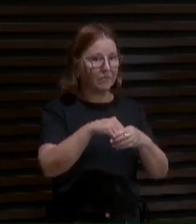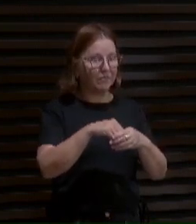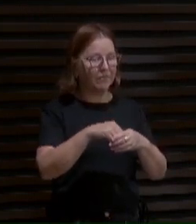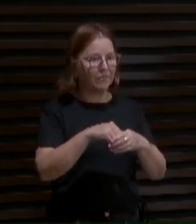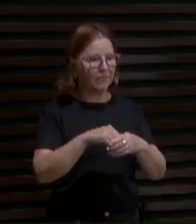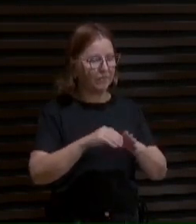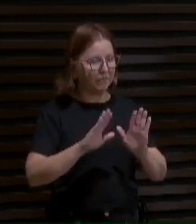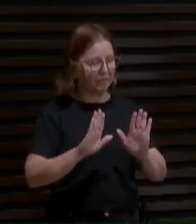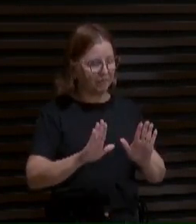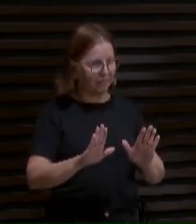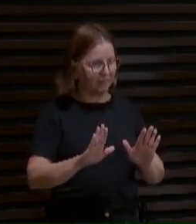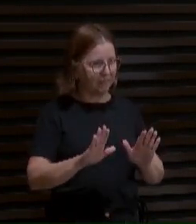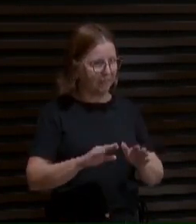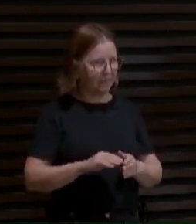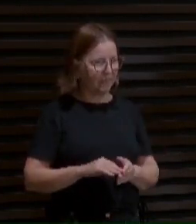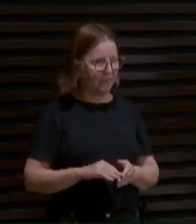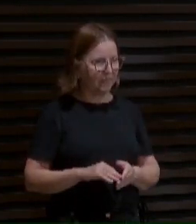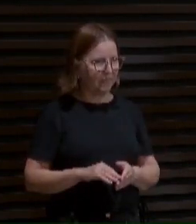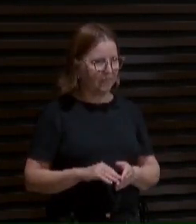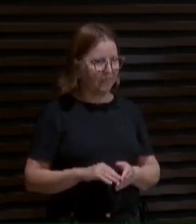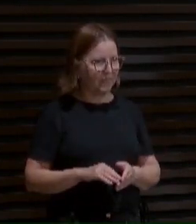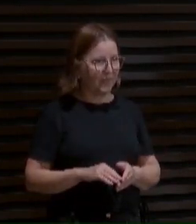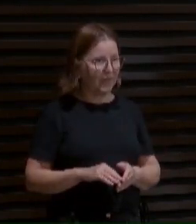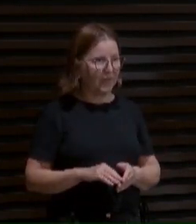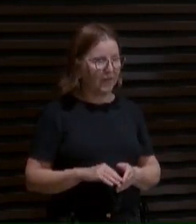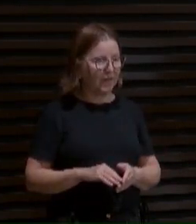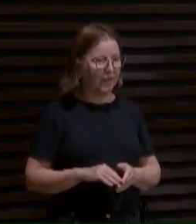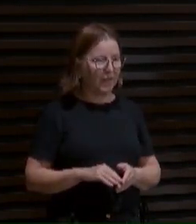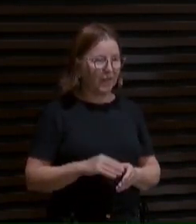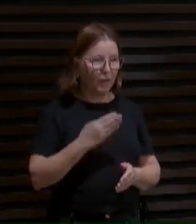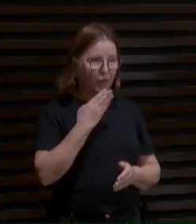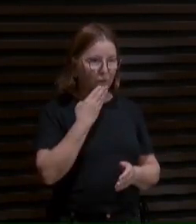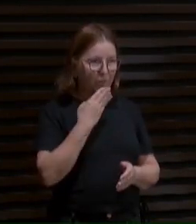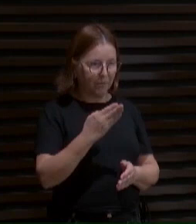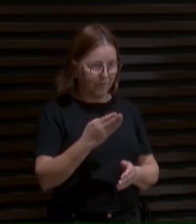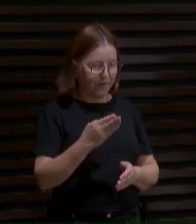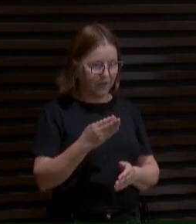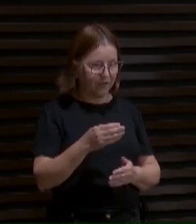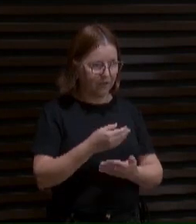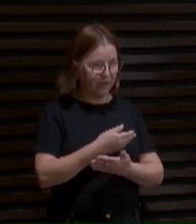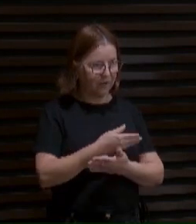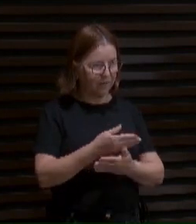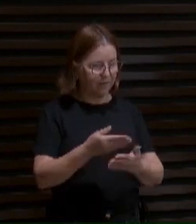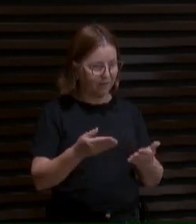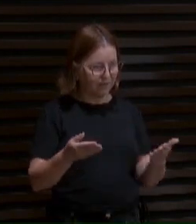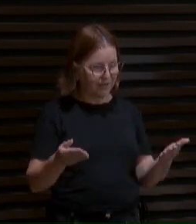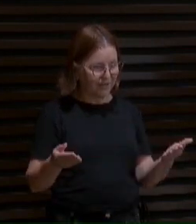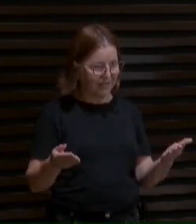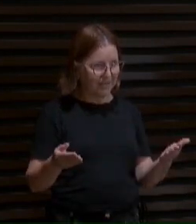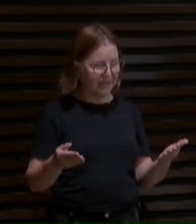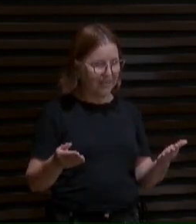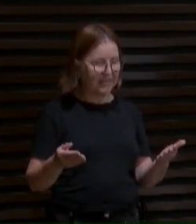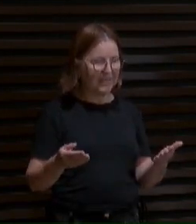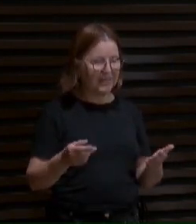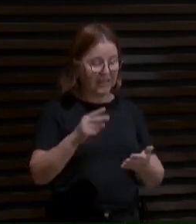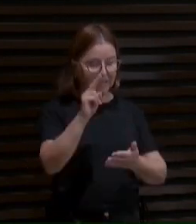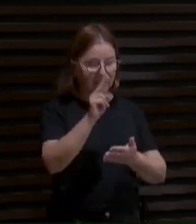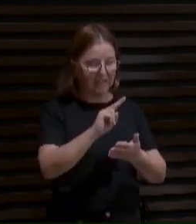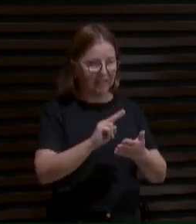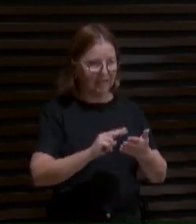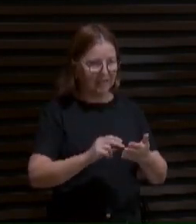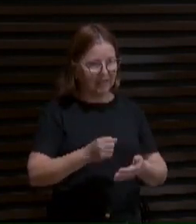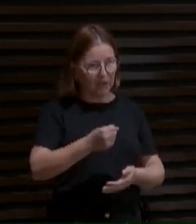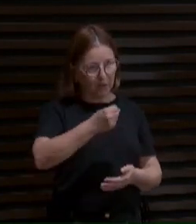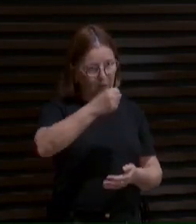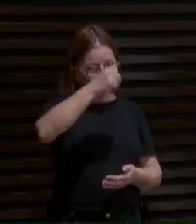Eu vou deixar como tarefa, eu vou ler a questão, deixar como tarefa para vocês.